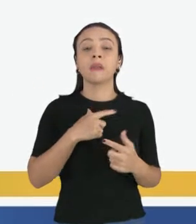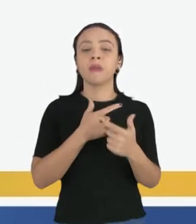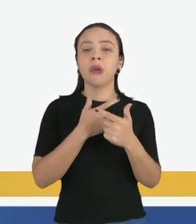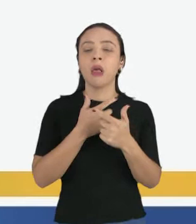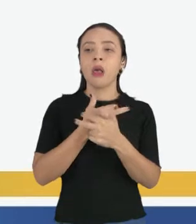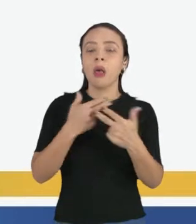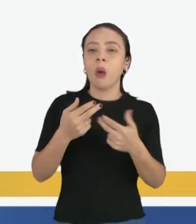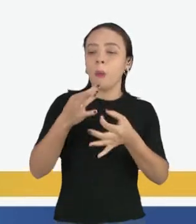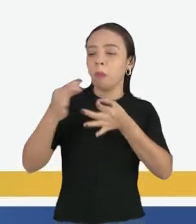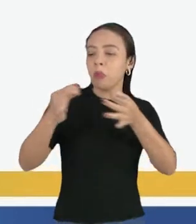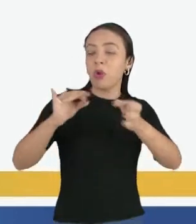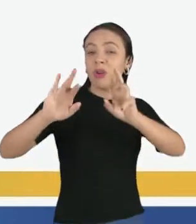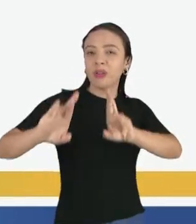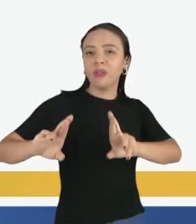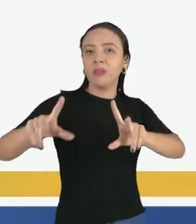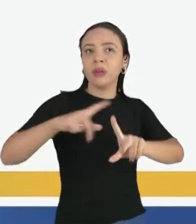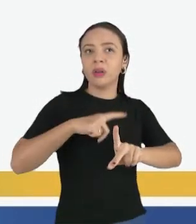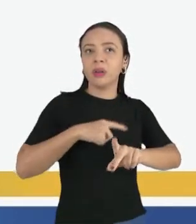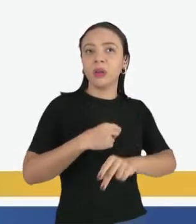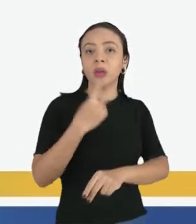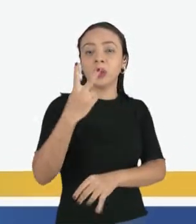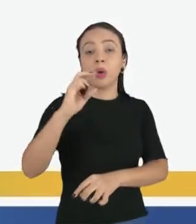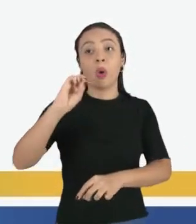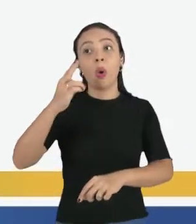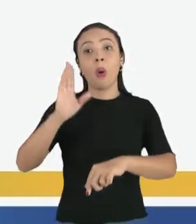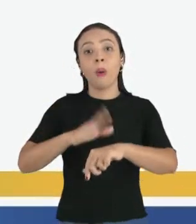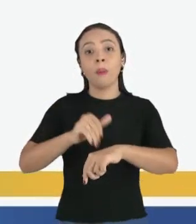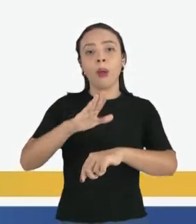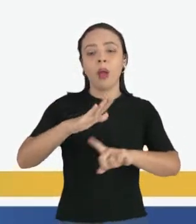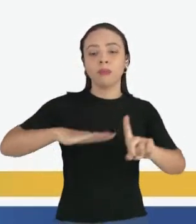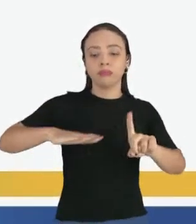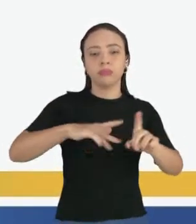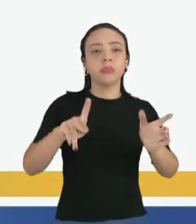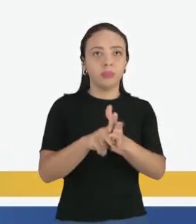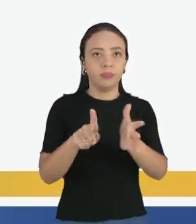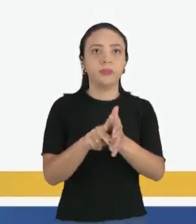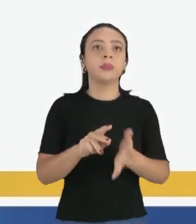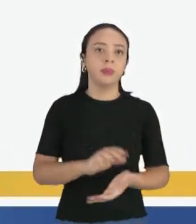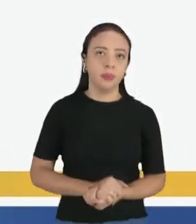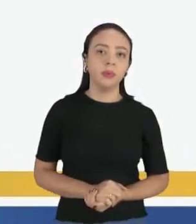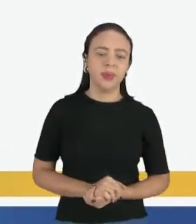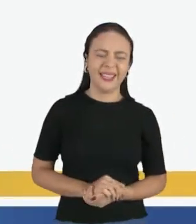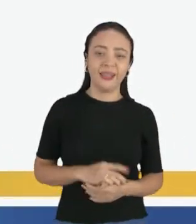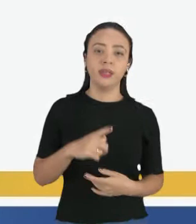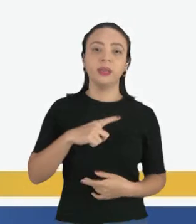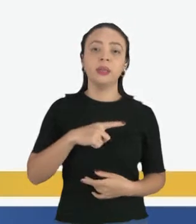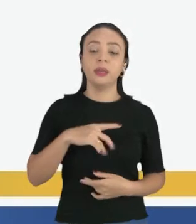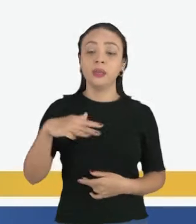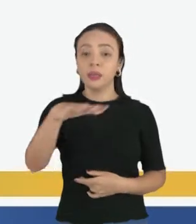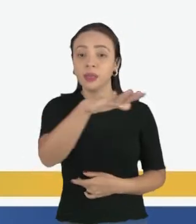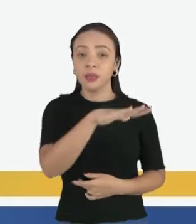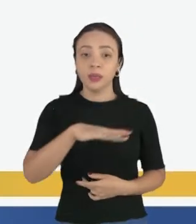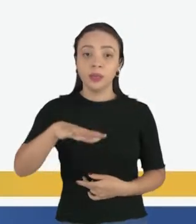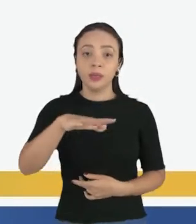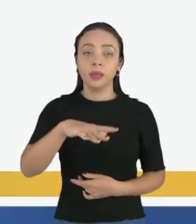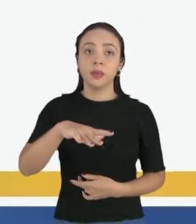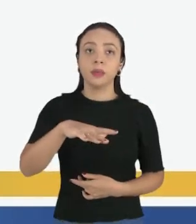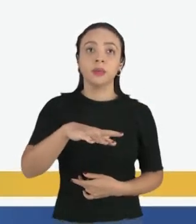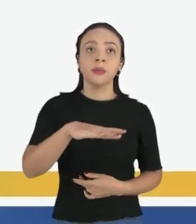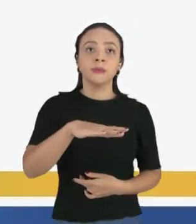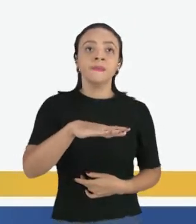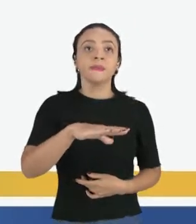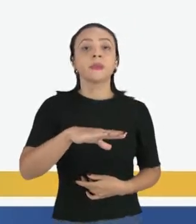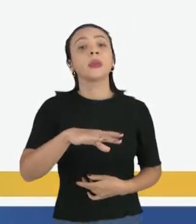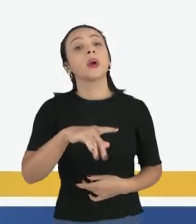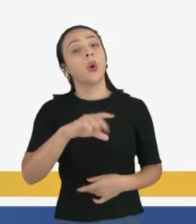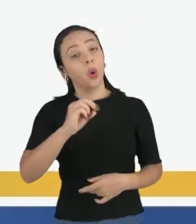de opiniões entre duas ou mais camadas de uma sociedade que ocupam a mesma área de habitação ou